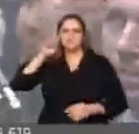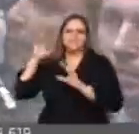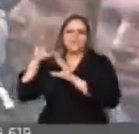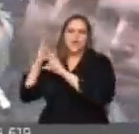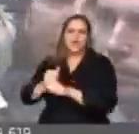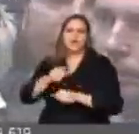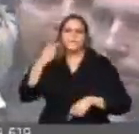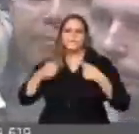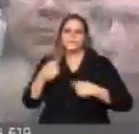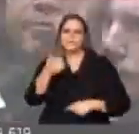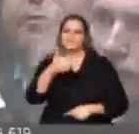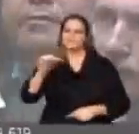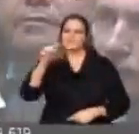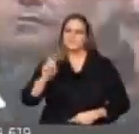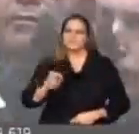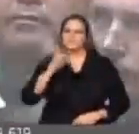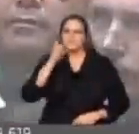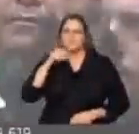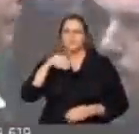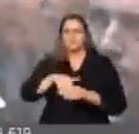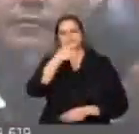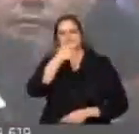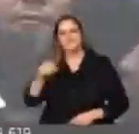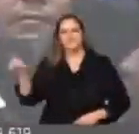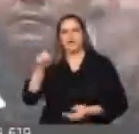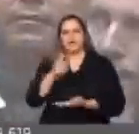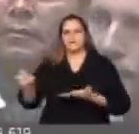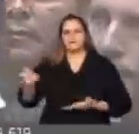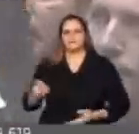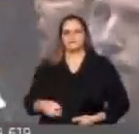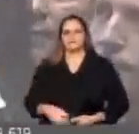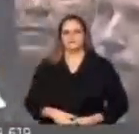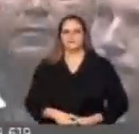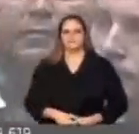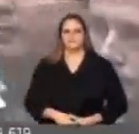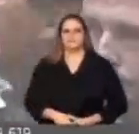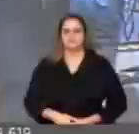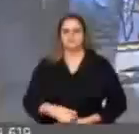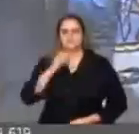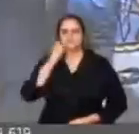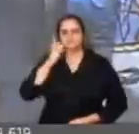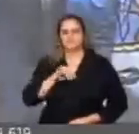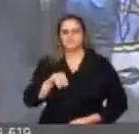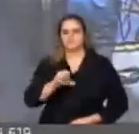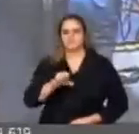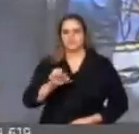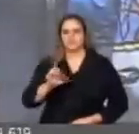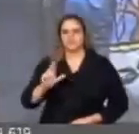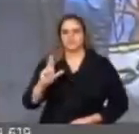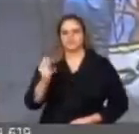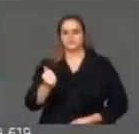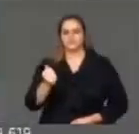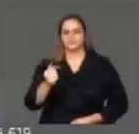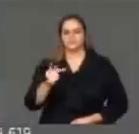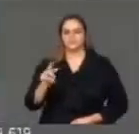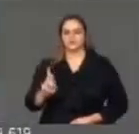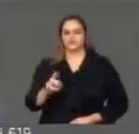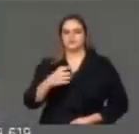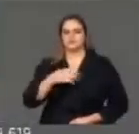política de 10 mandatos, voto não ao impeachment. Deputado José Rocha, do PR da Bahia, votou